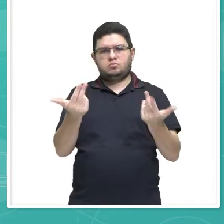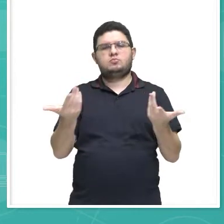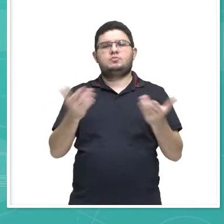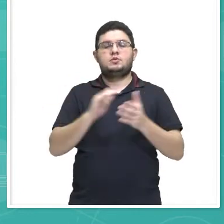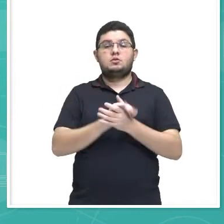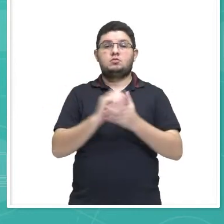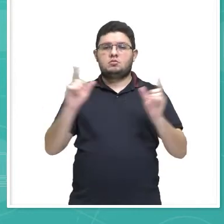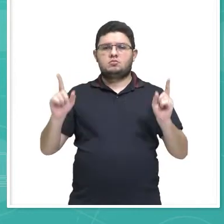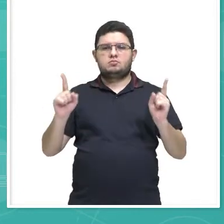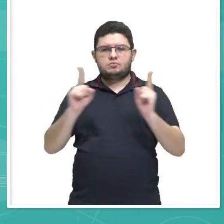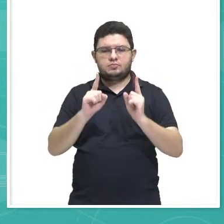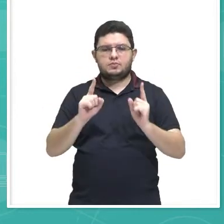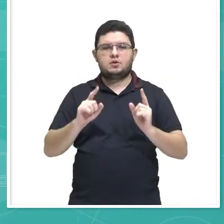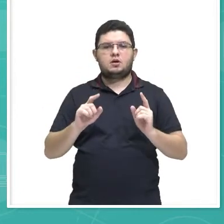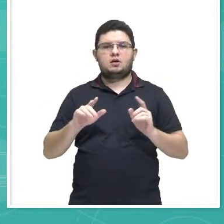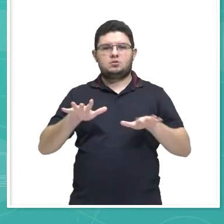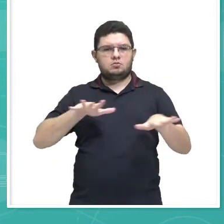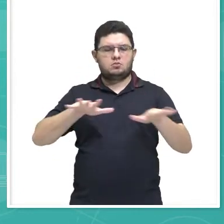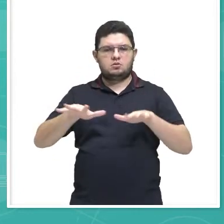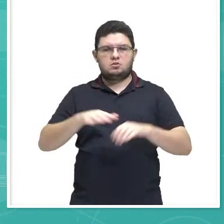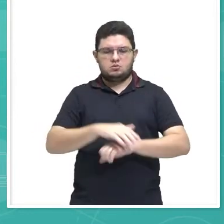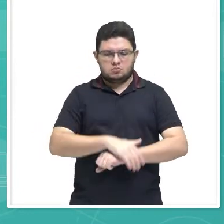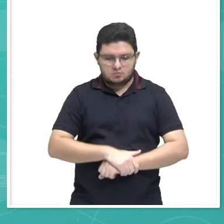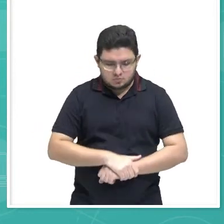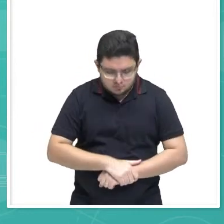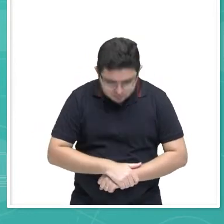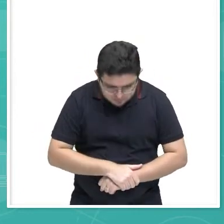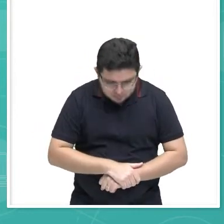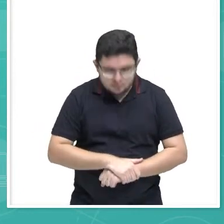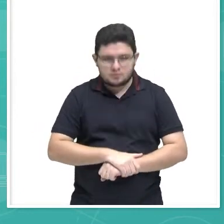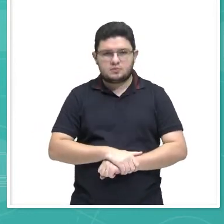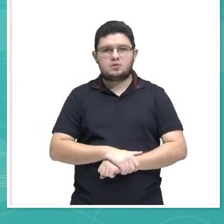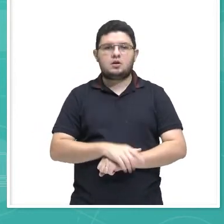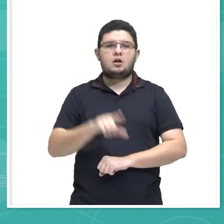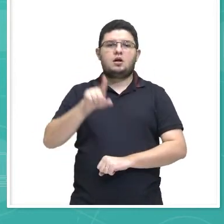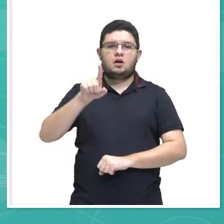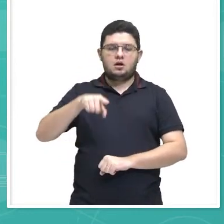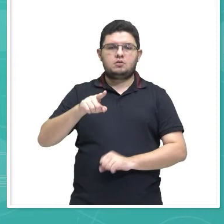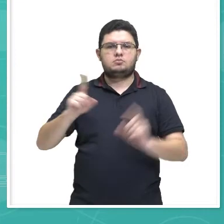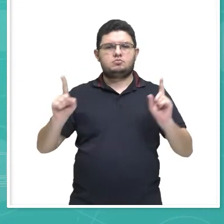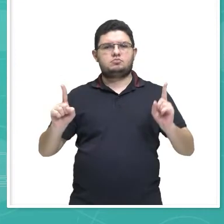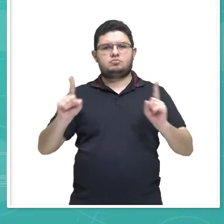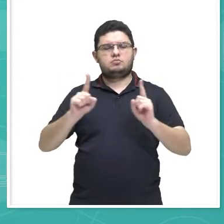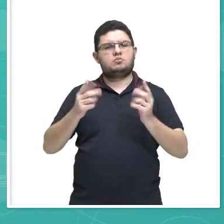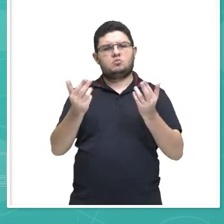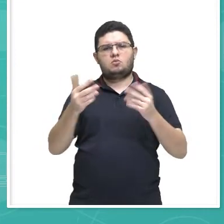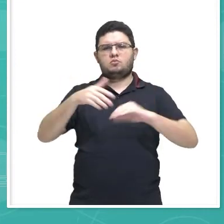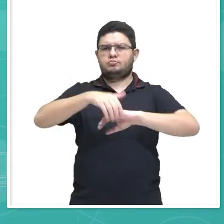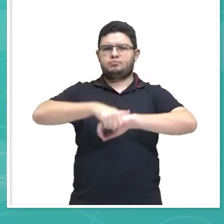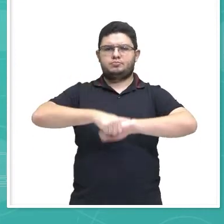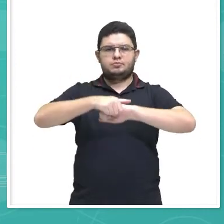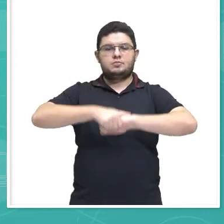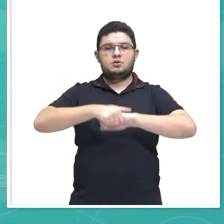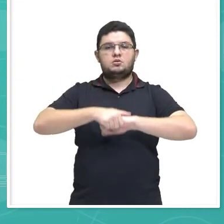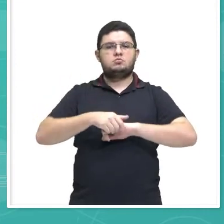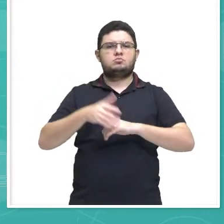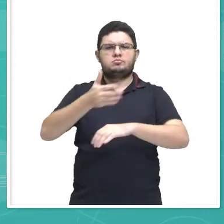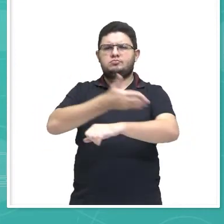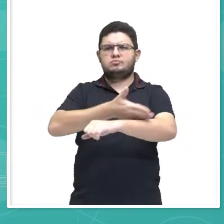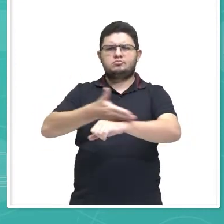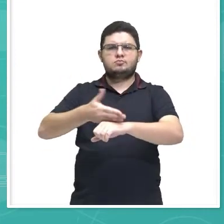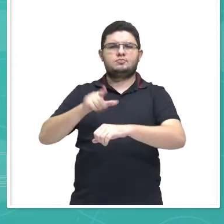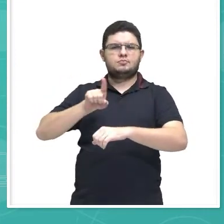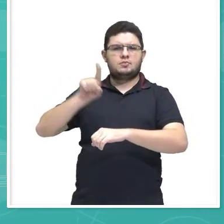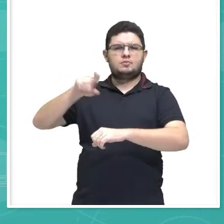aí você flexiona o seu corpo para frente. Isso daí é uma forma de cumprimento muito comum lá no Japão.